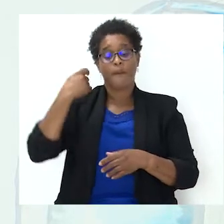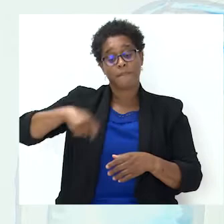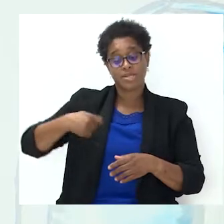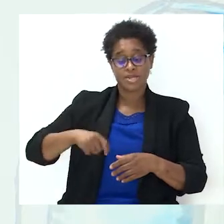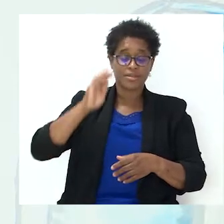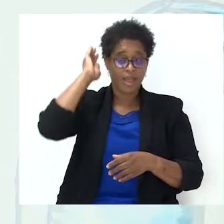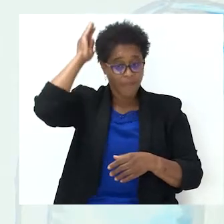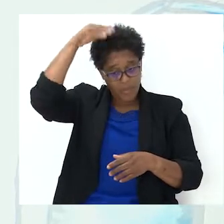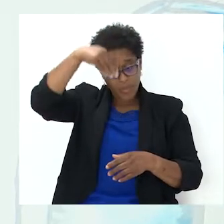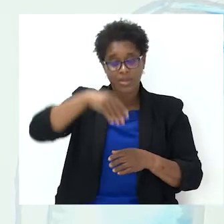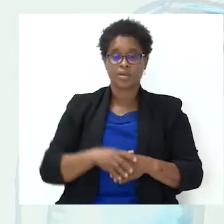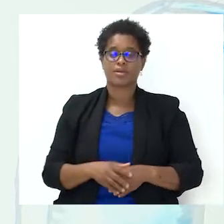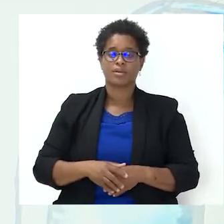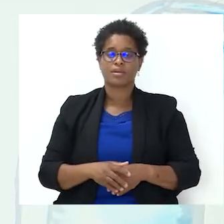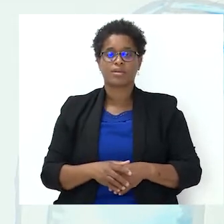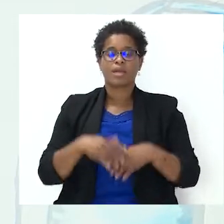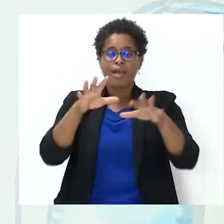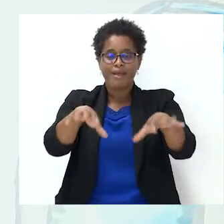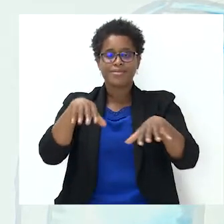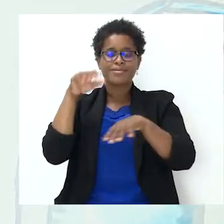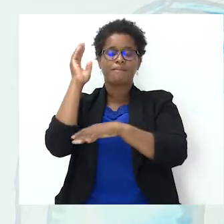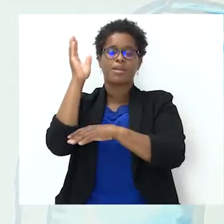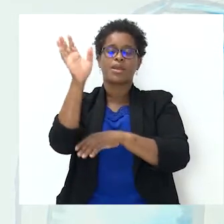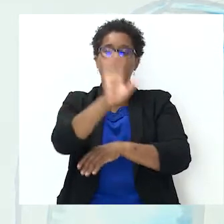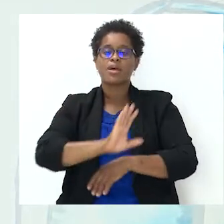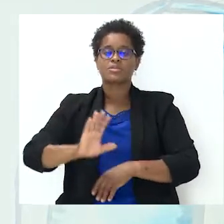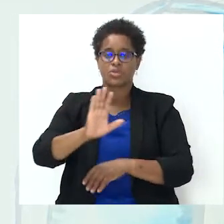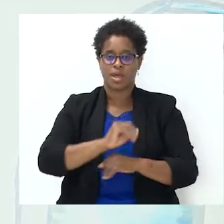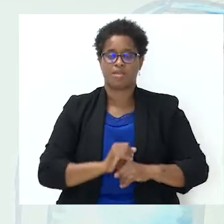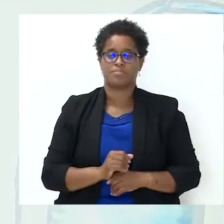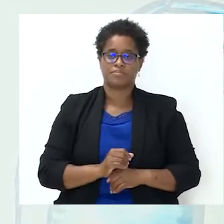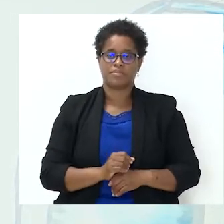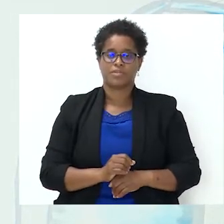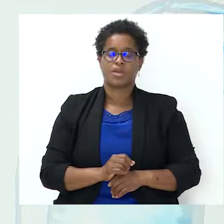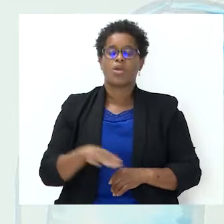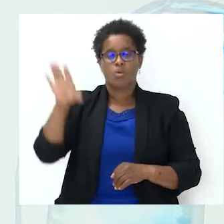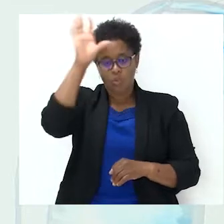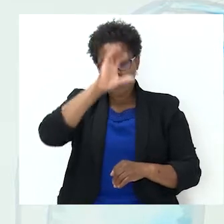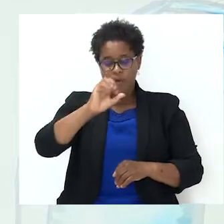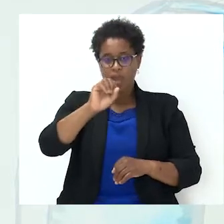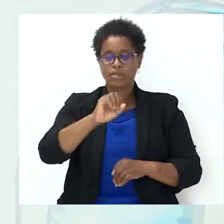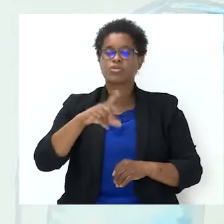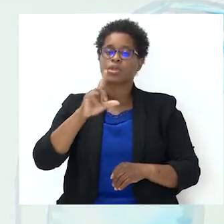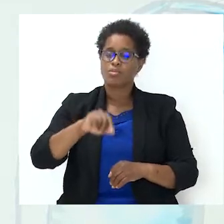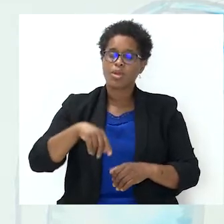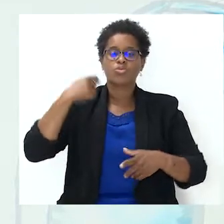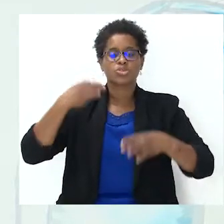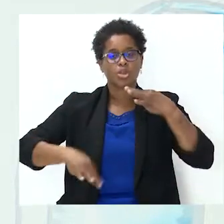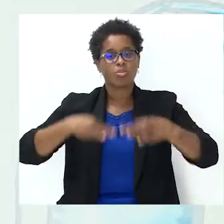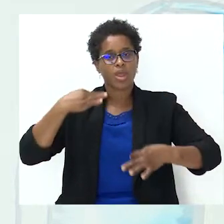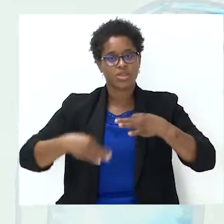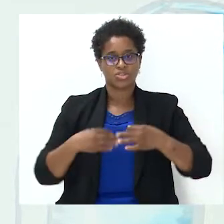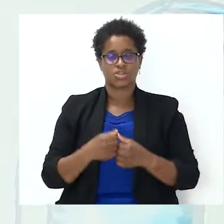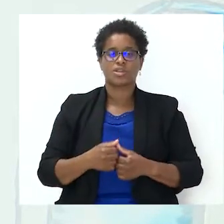Presidente da República, Assembleia Nacional, o Governo e os